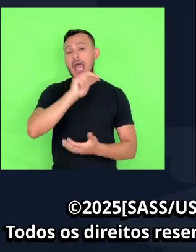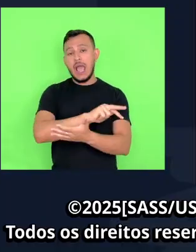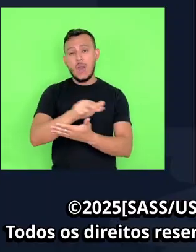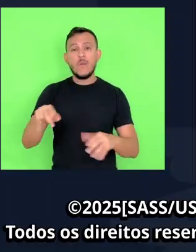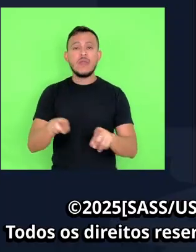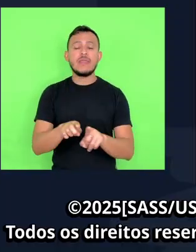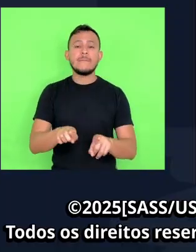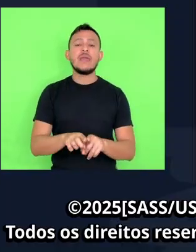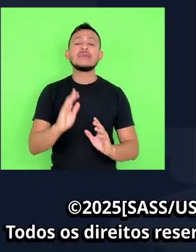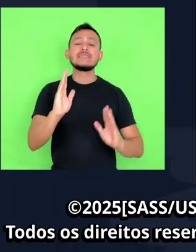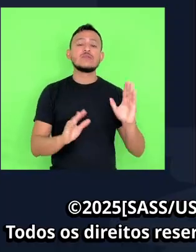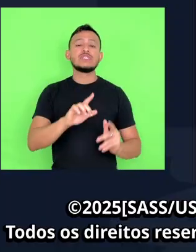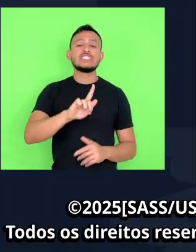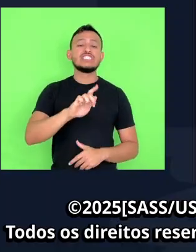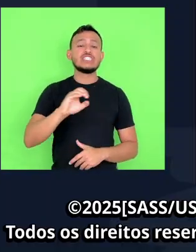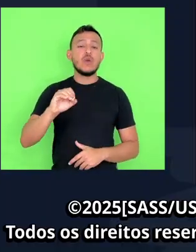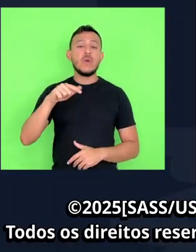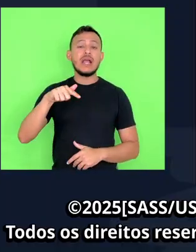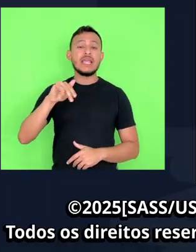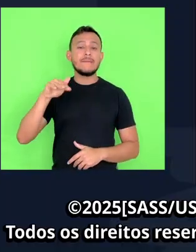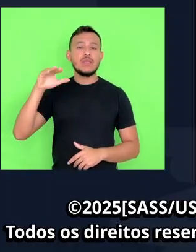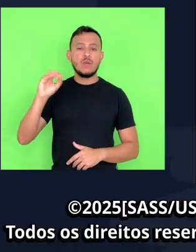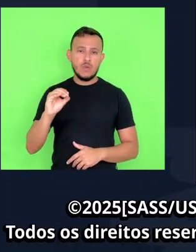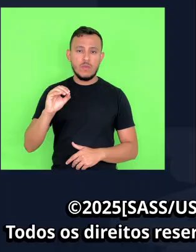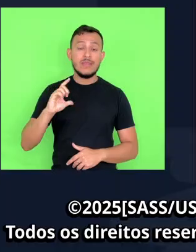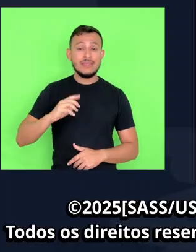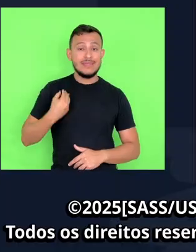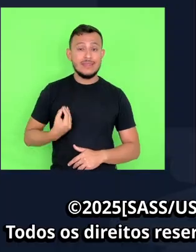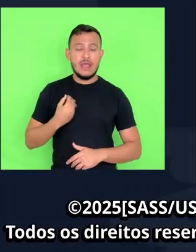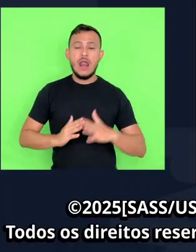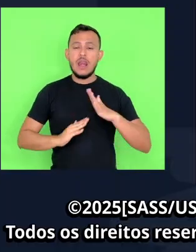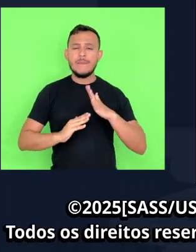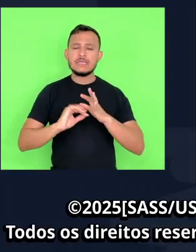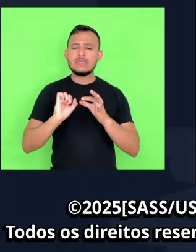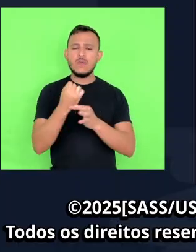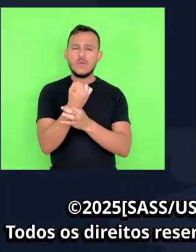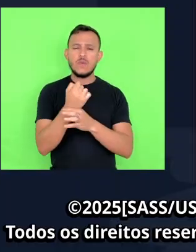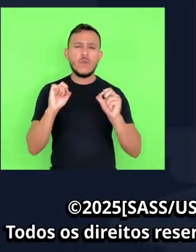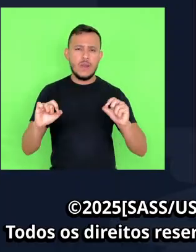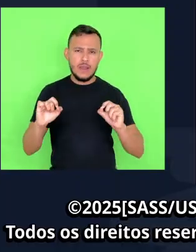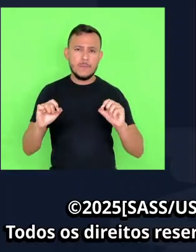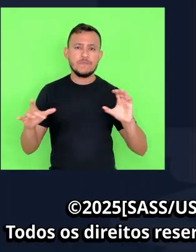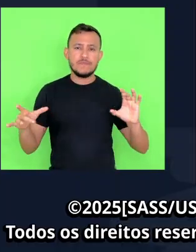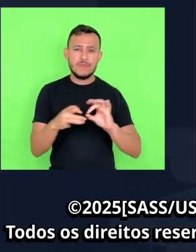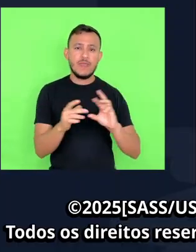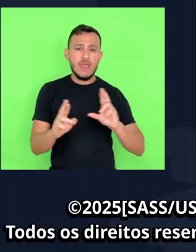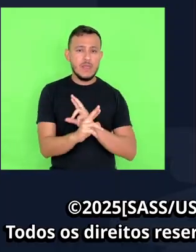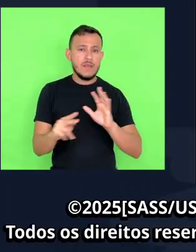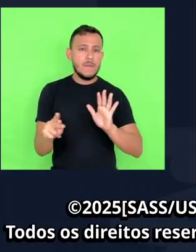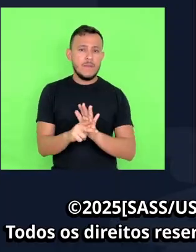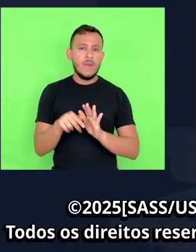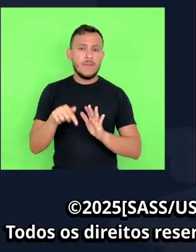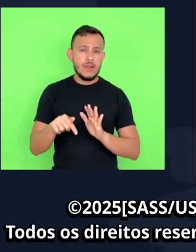ciclos biogeoquímicos. Nós estamos dentro dos limites seguros em relação ao esgotamento